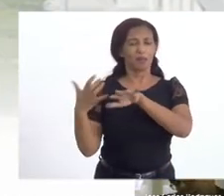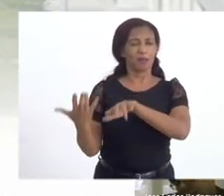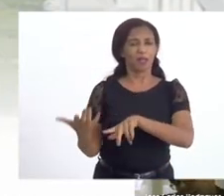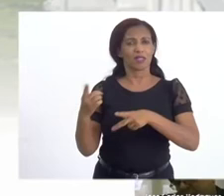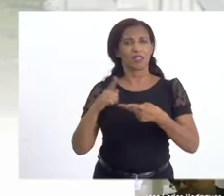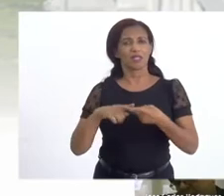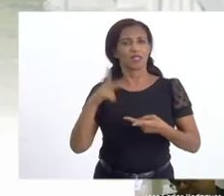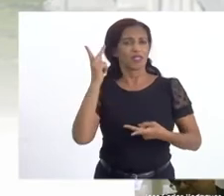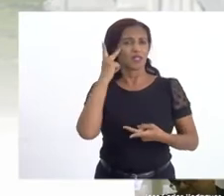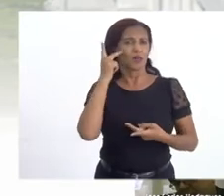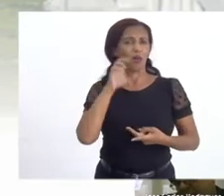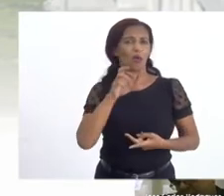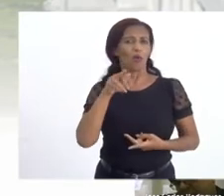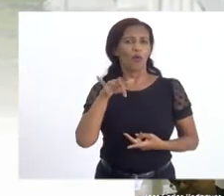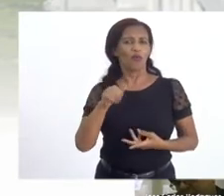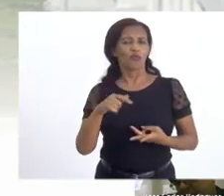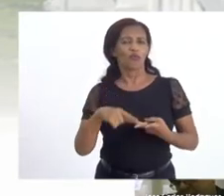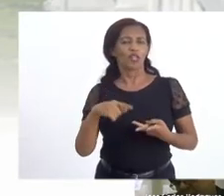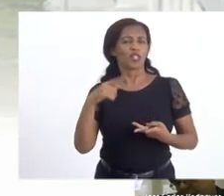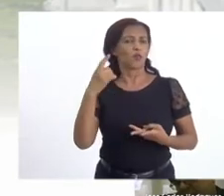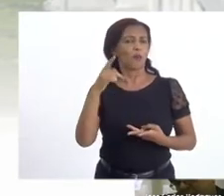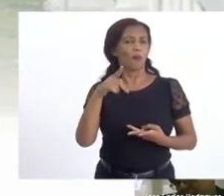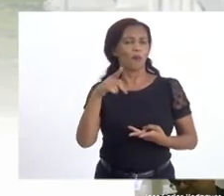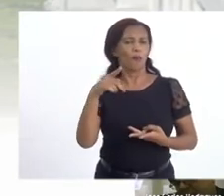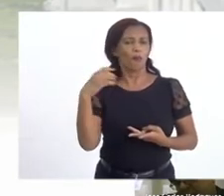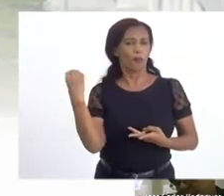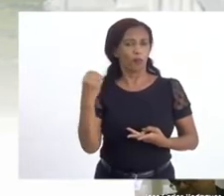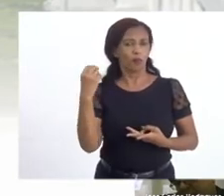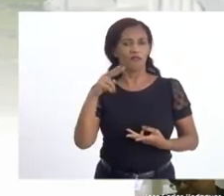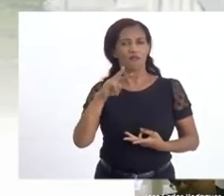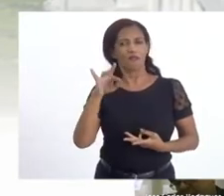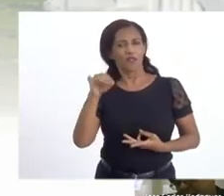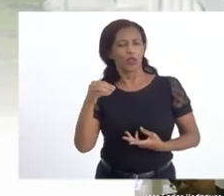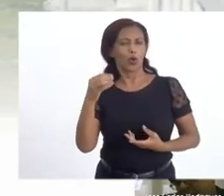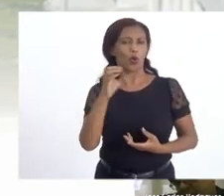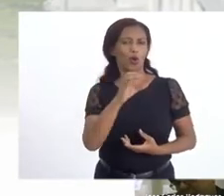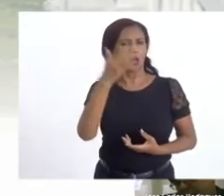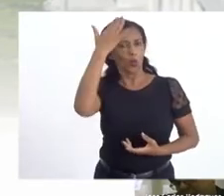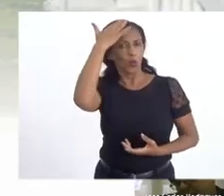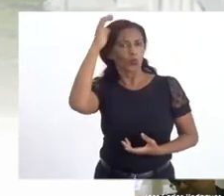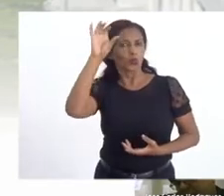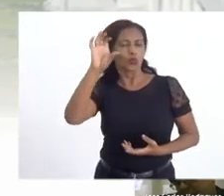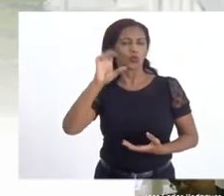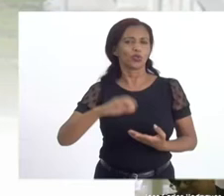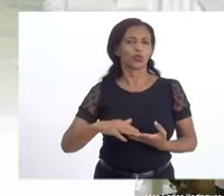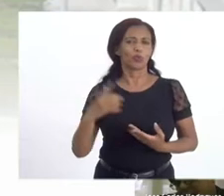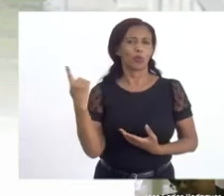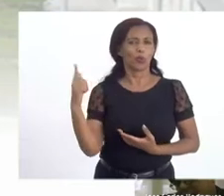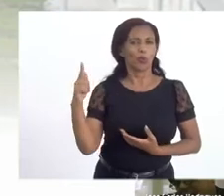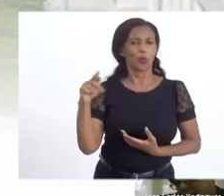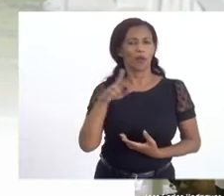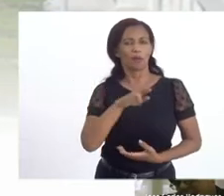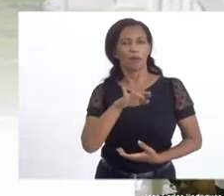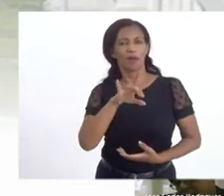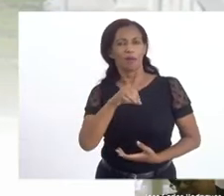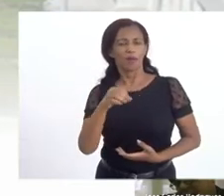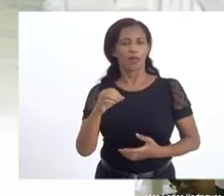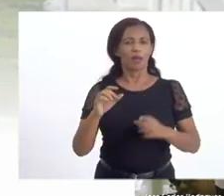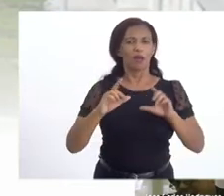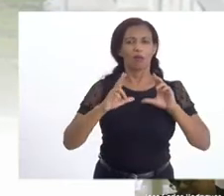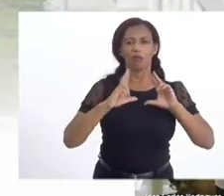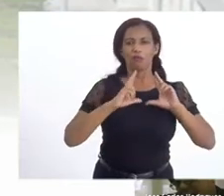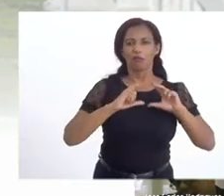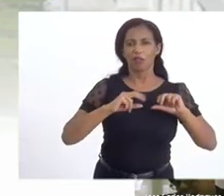Guarulhos, Campinas, Confins, Porto Alegre, Salvador, Vitória, Curitiba, Recife, Goiânia, Ribeirão Preto,